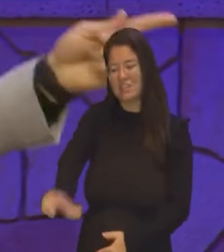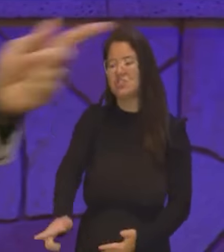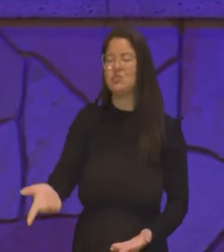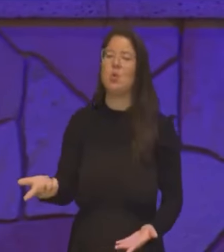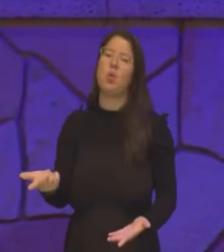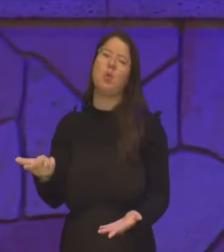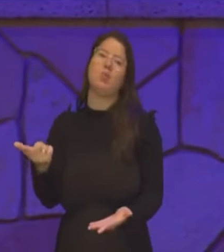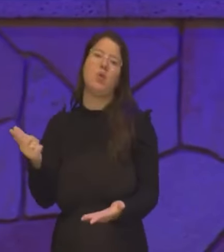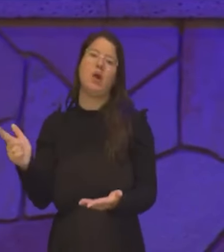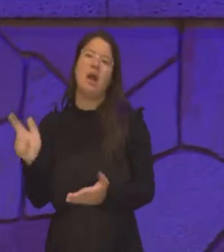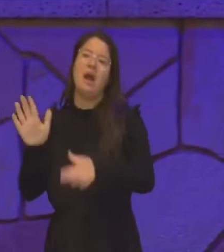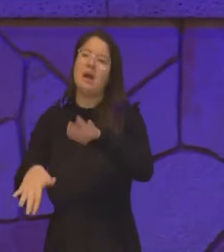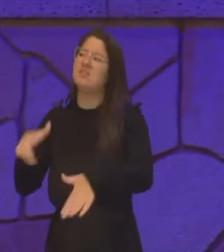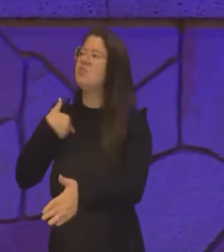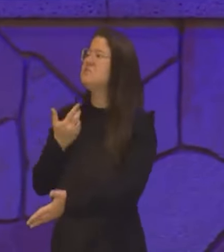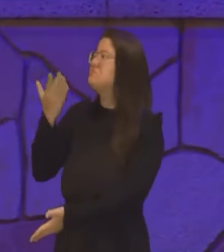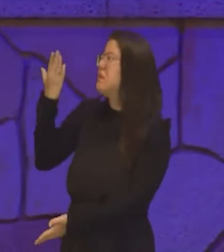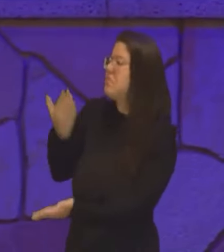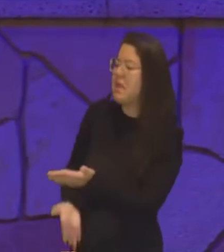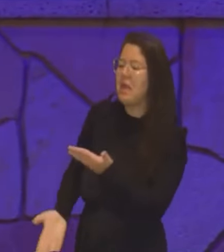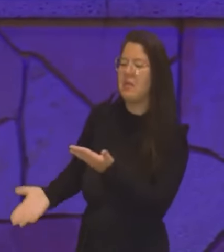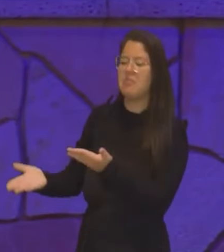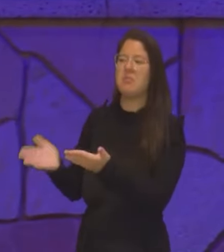alguma coisa que nós perdemos.